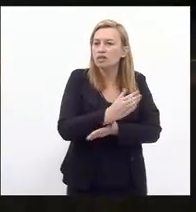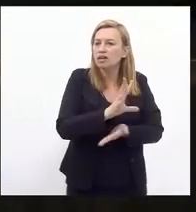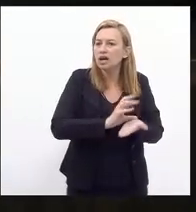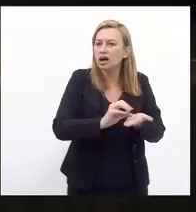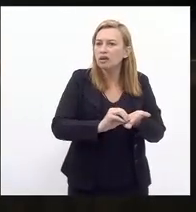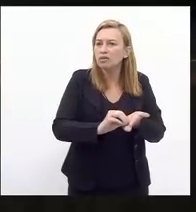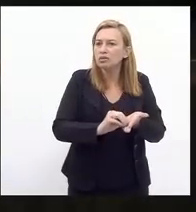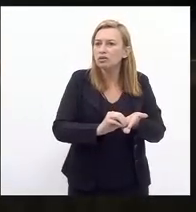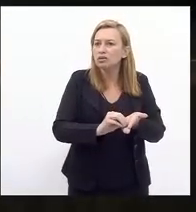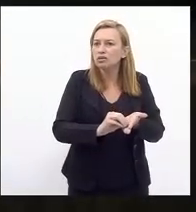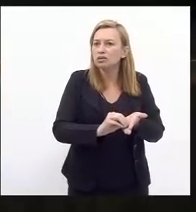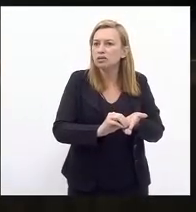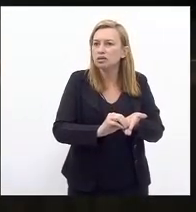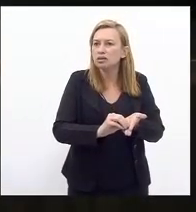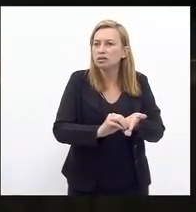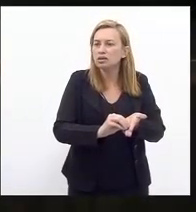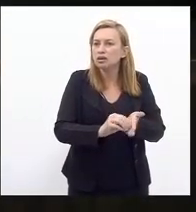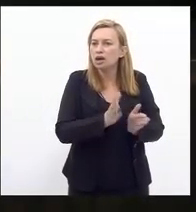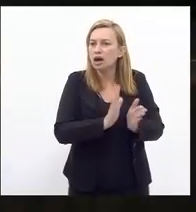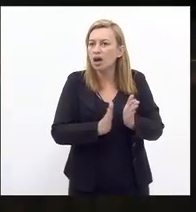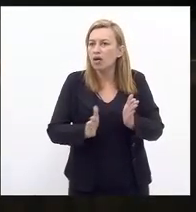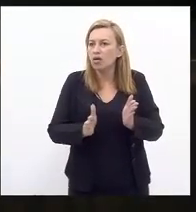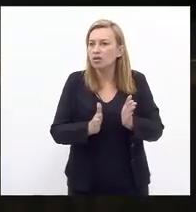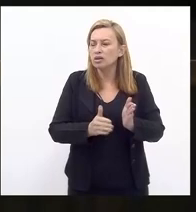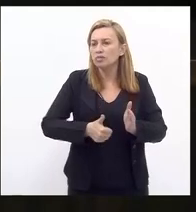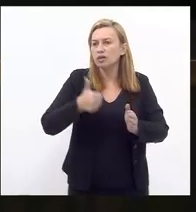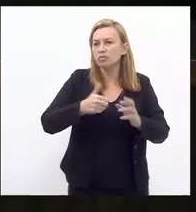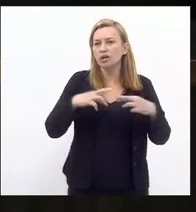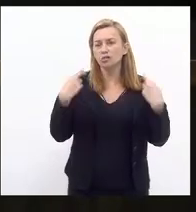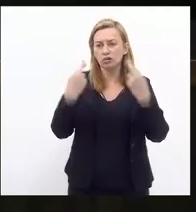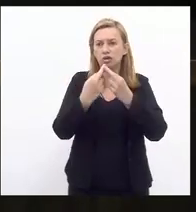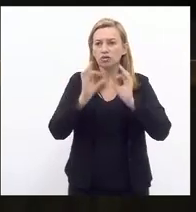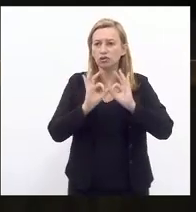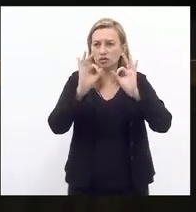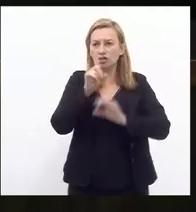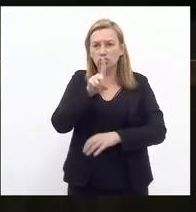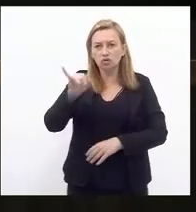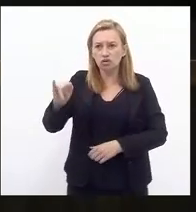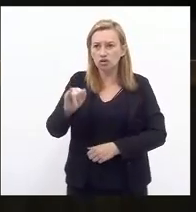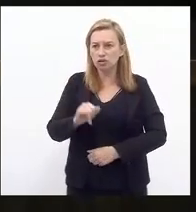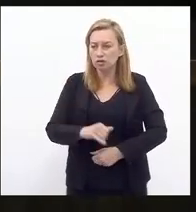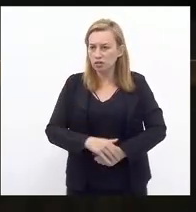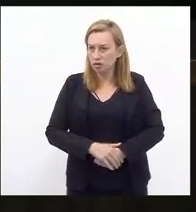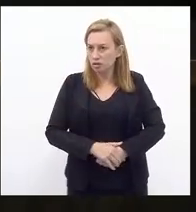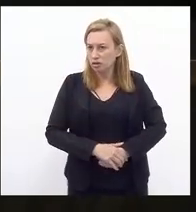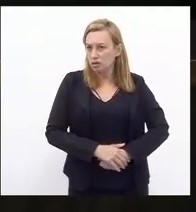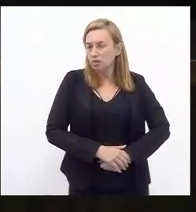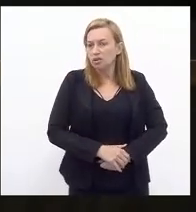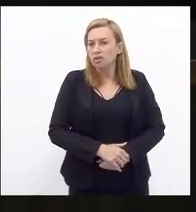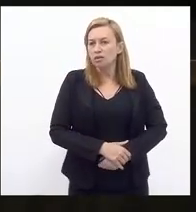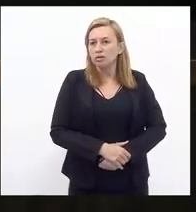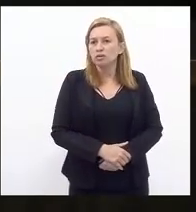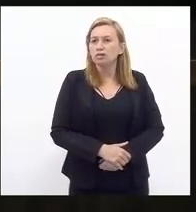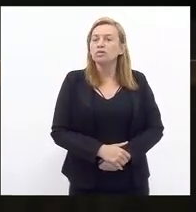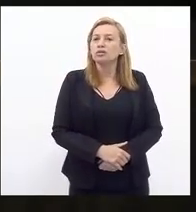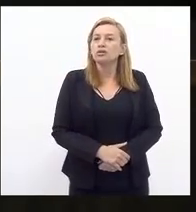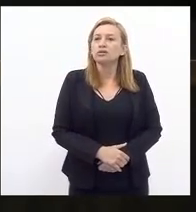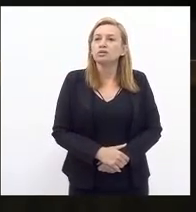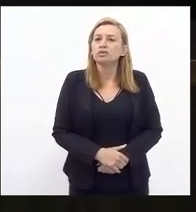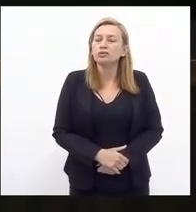passa-se a ordem da primeira sessão solene do dia eu queria que Deputado Márcio Pacheco por favor